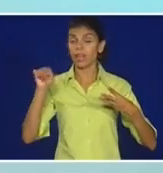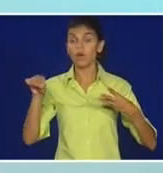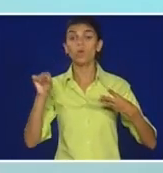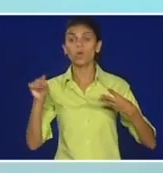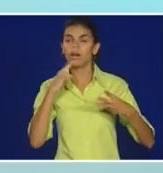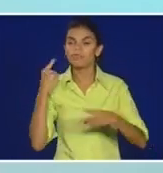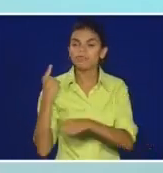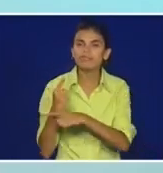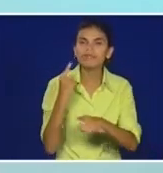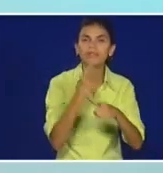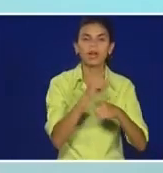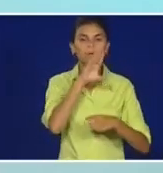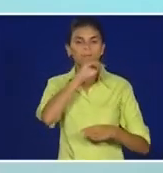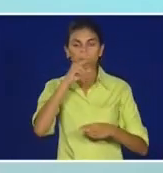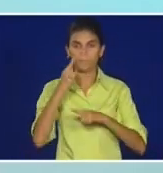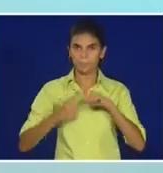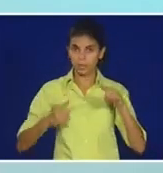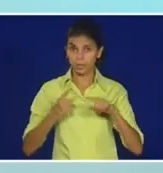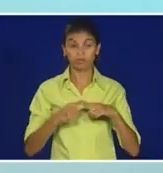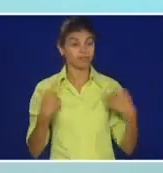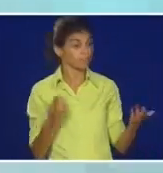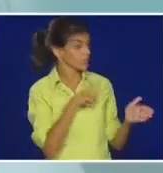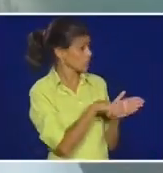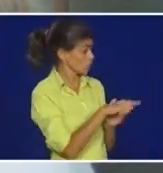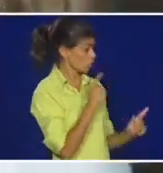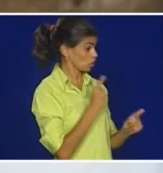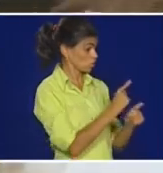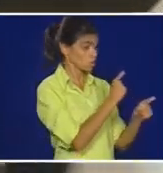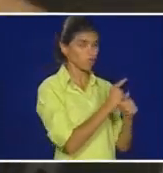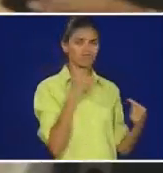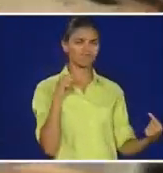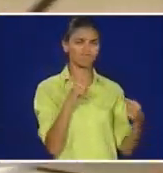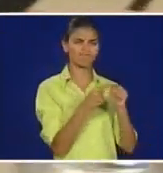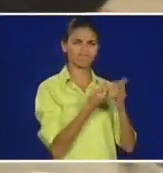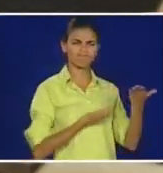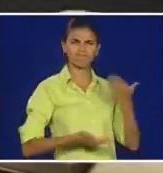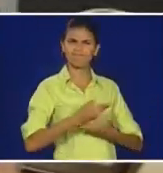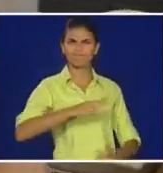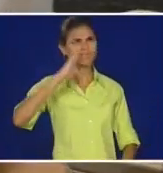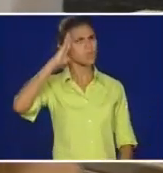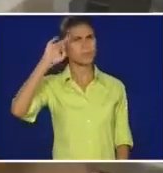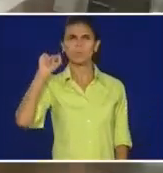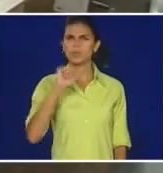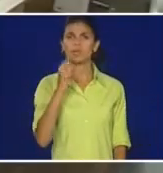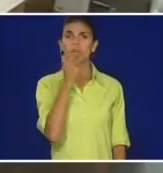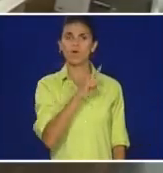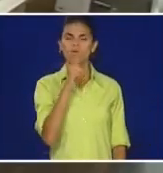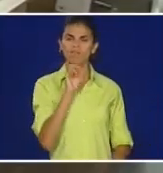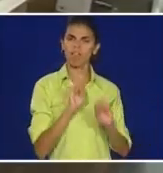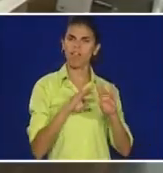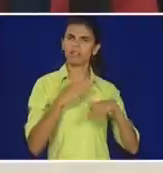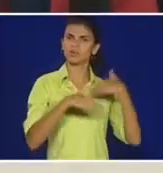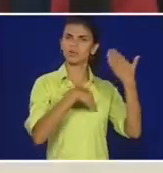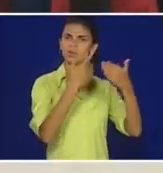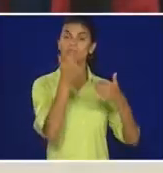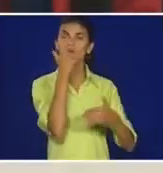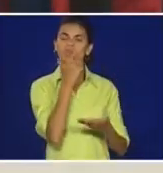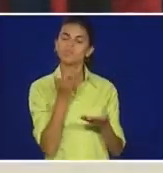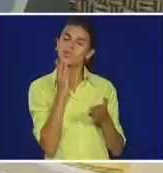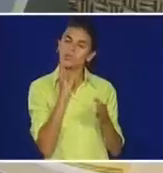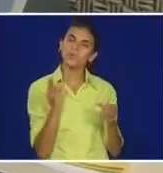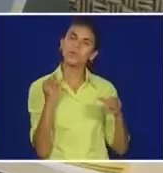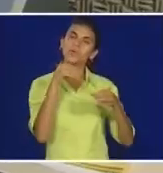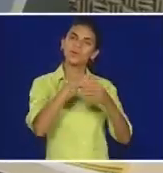o SDT, que é o mínimo de detecção de fala. Diagnóstico e tratamento adequados são fundamentais